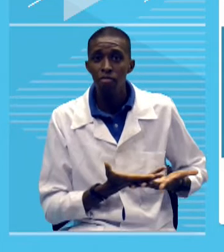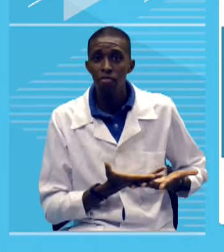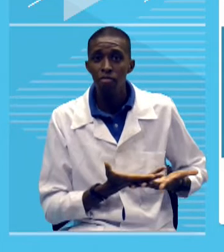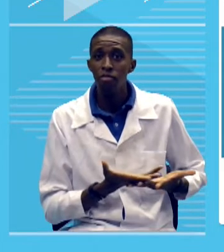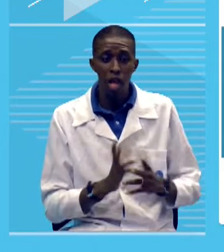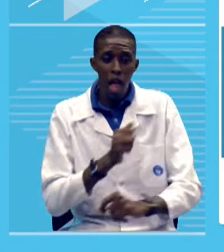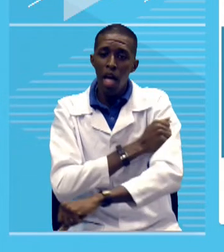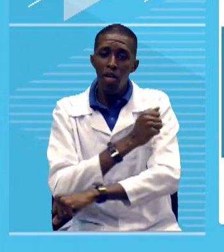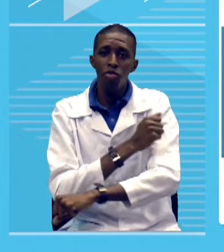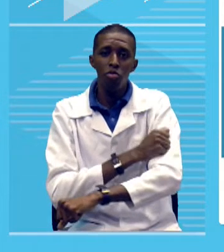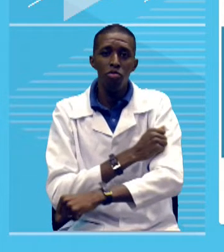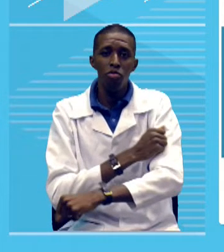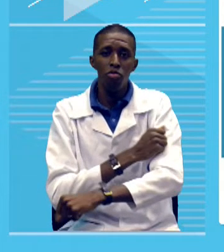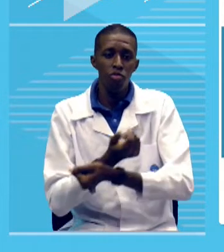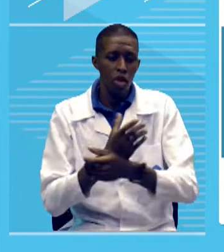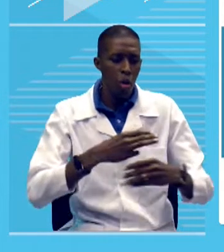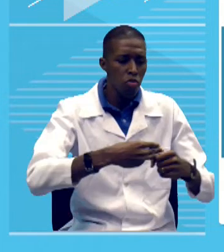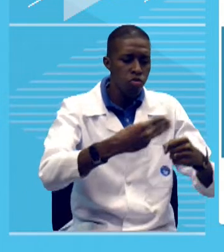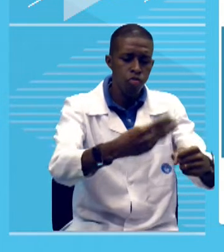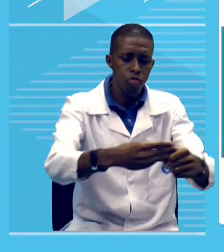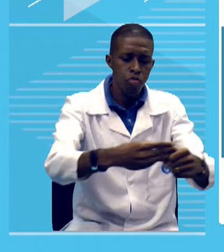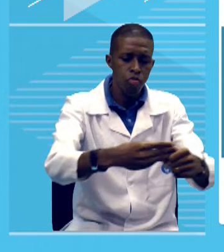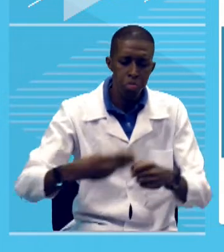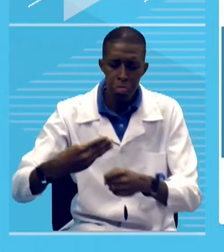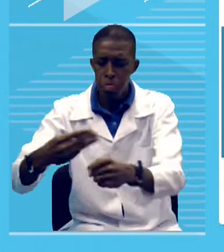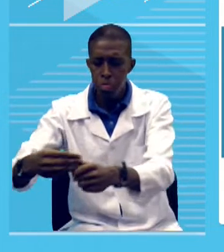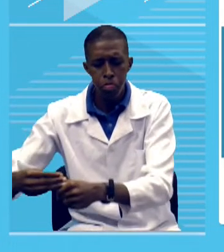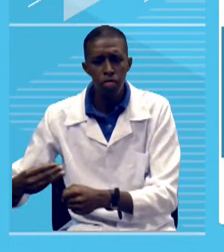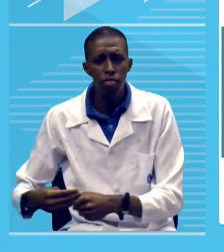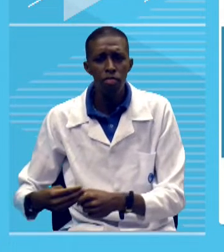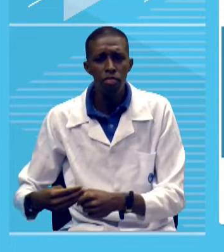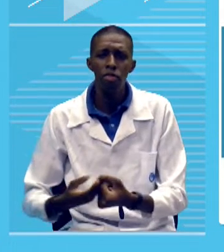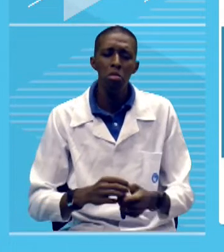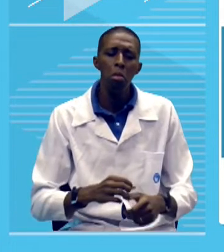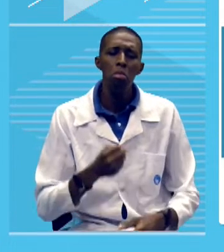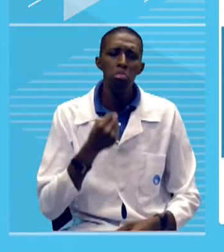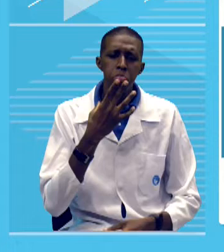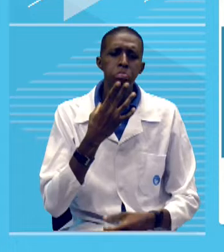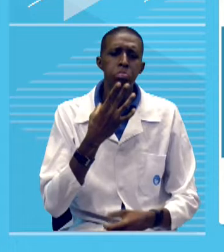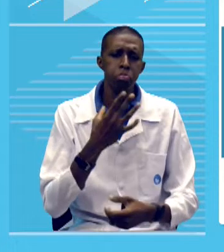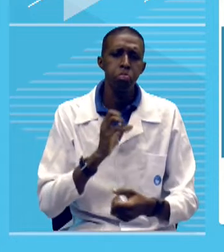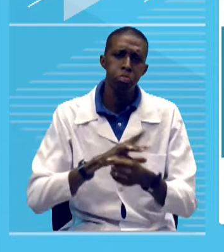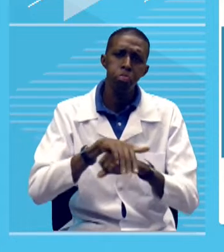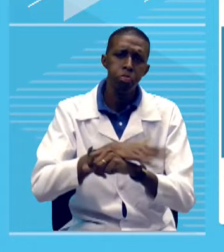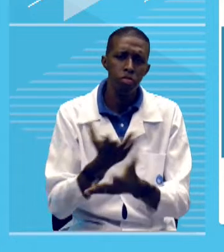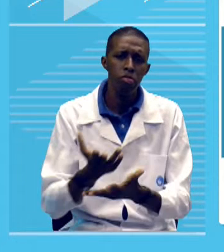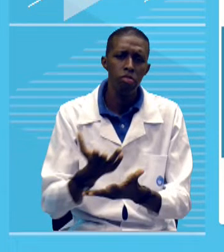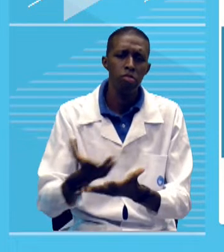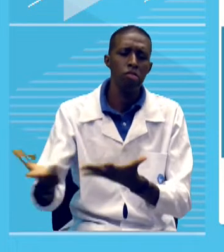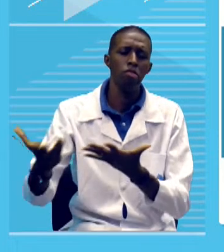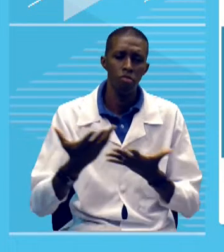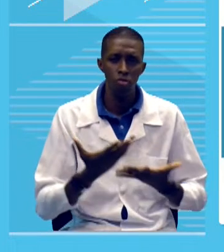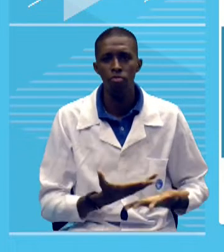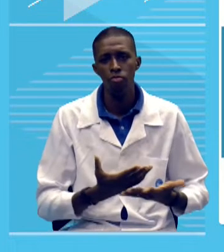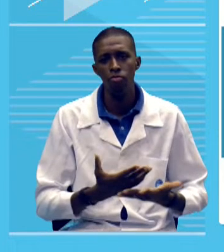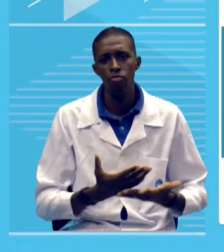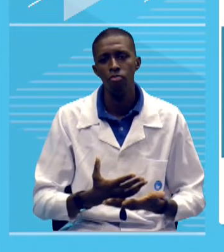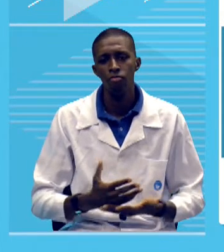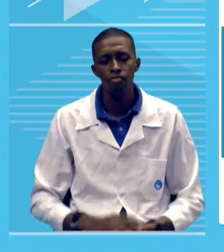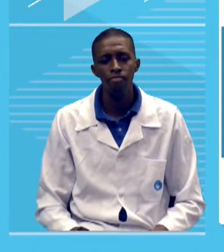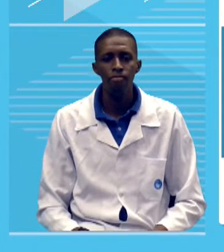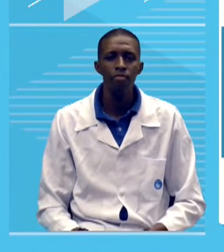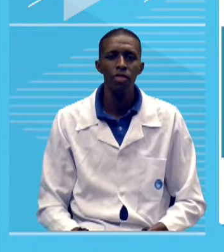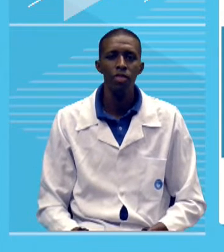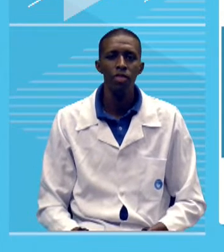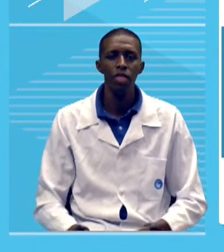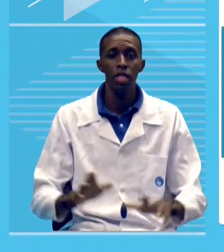colegas professores nós estamos chegando aí no sábado viu era uma grande revisão do ENEM na estrada com todo